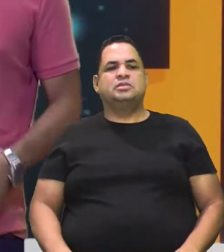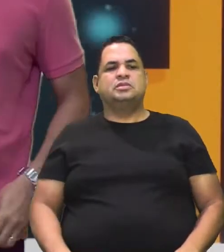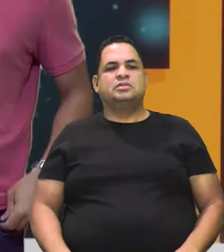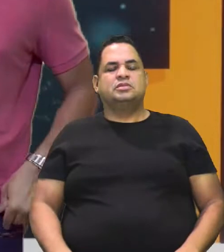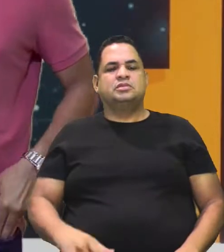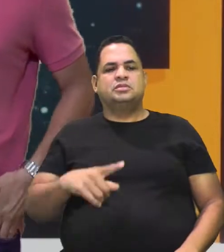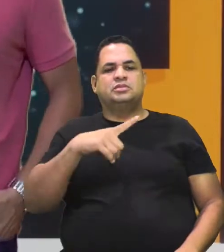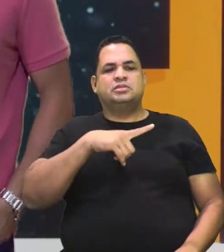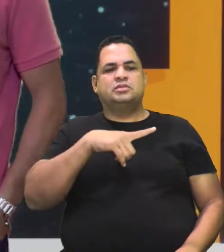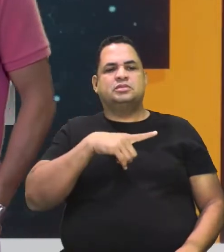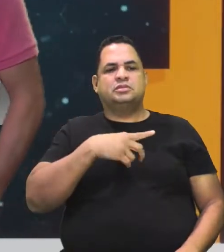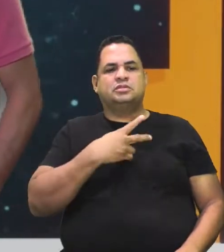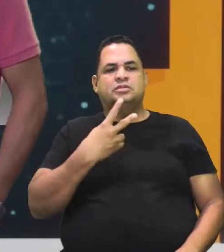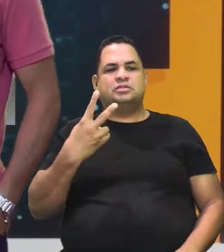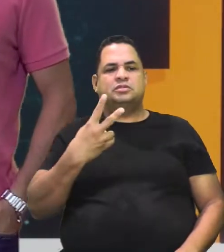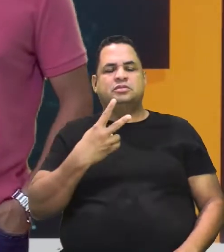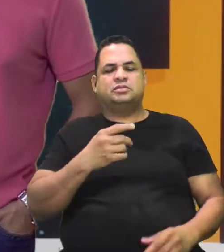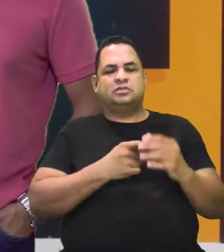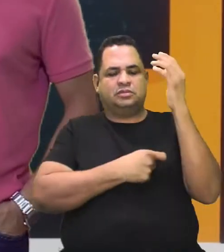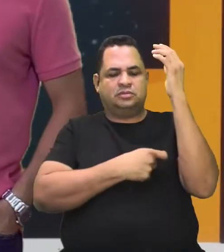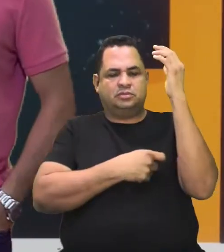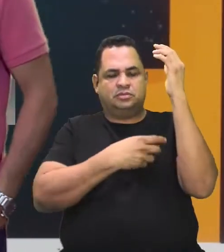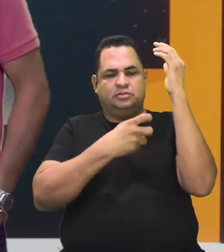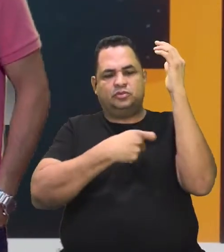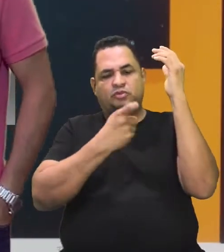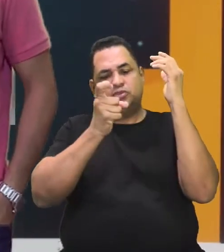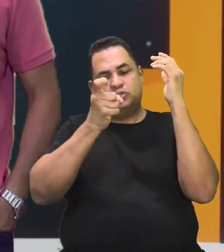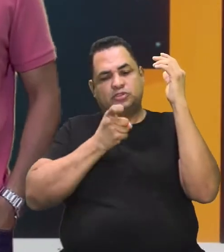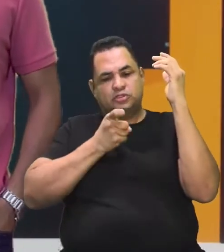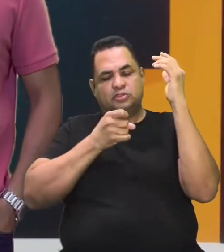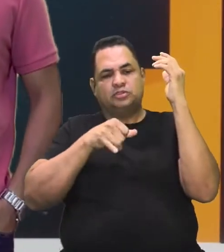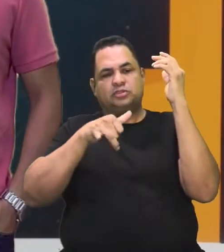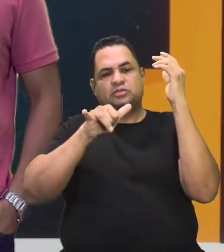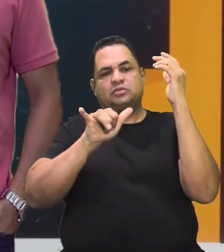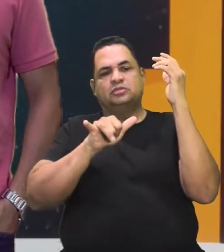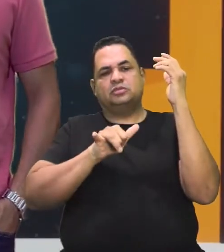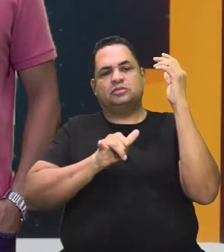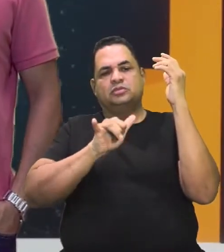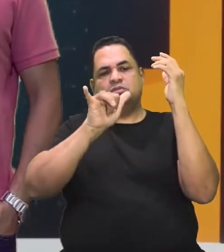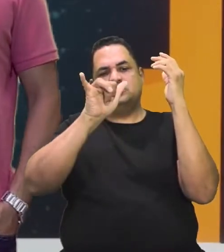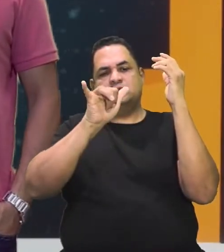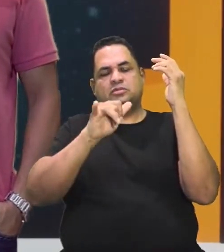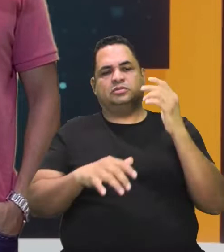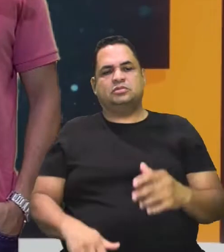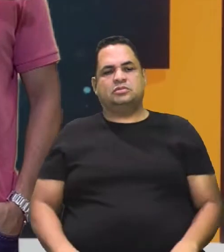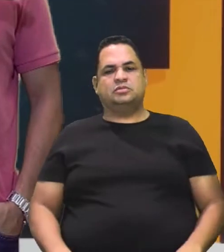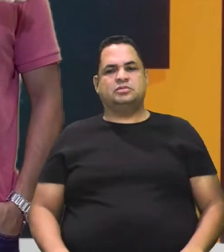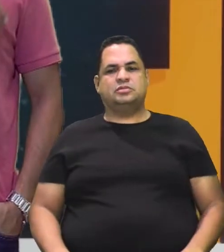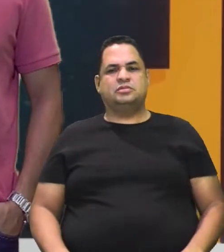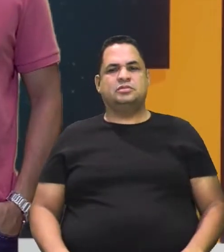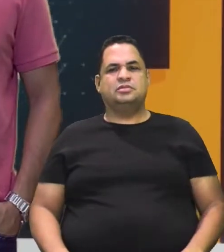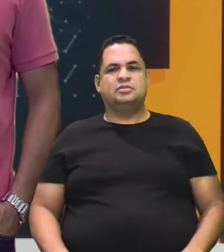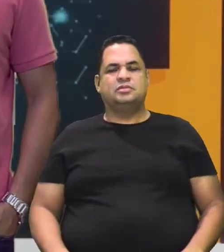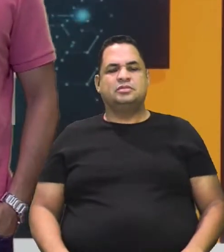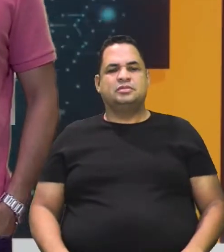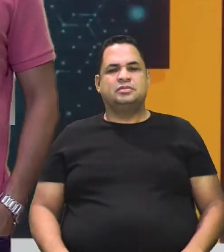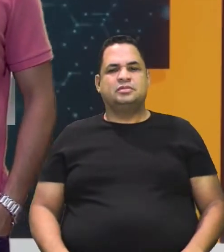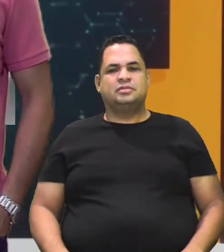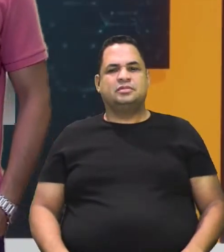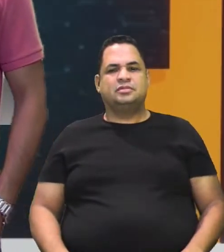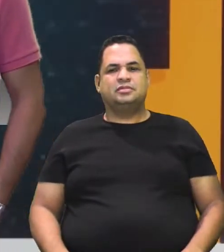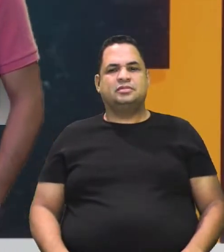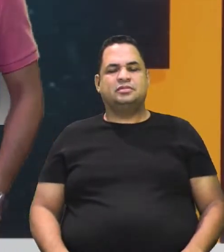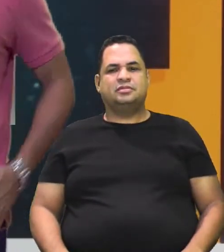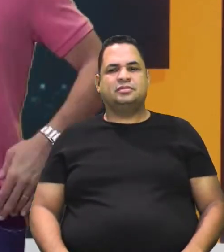abscissa, existem 2 eixos, né? O eixo X e o eixo Y. O das abscissas é qual mesmo? Sem chute, hein? É recordar é viver.